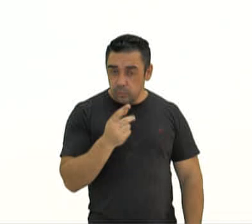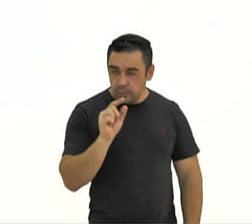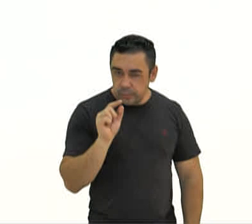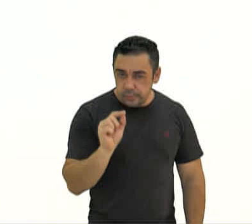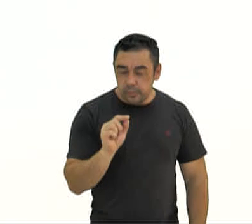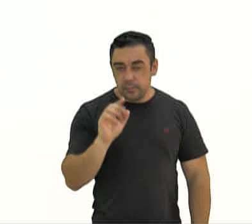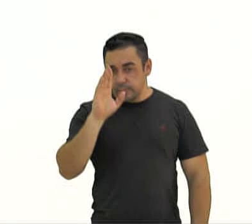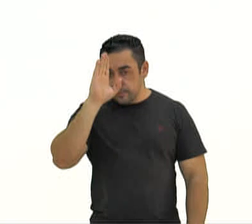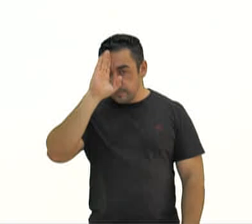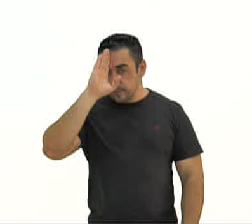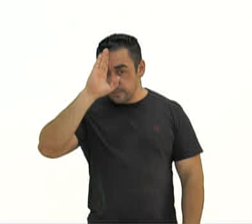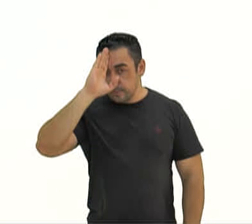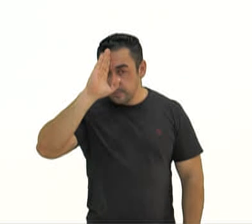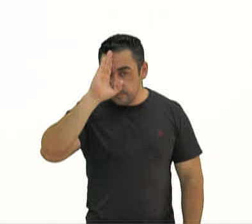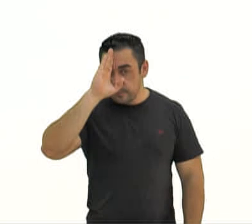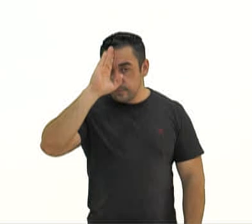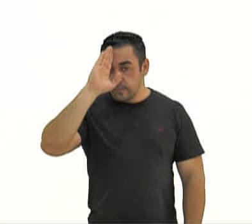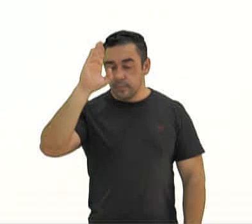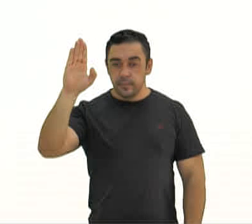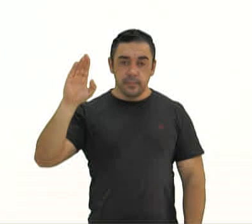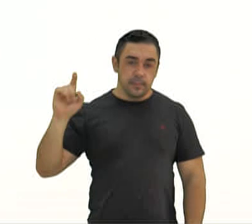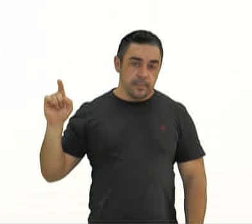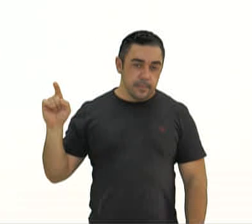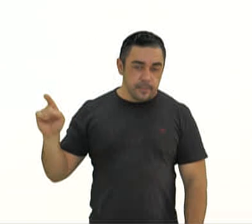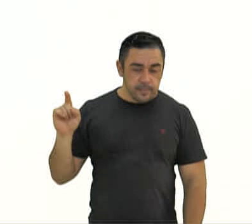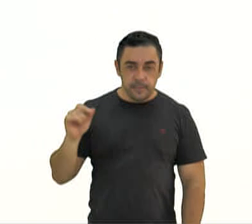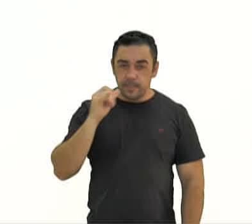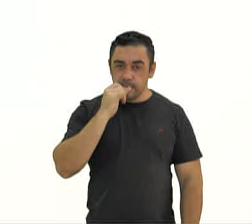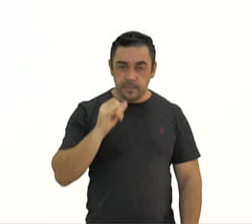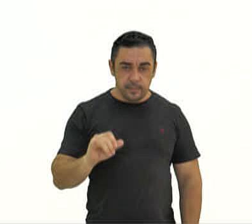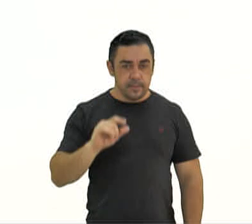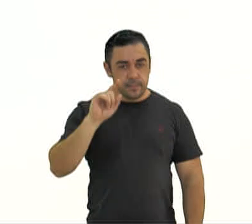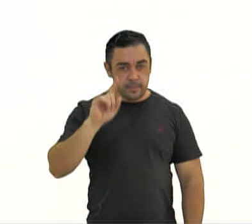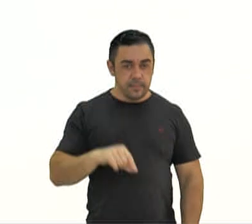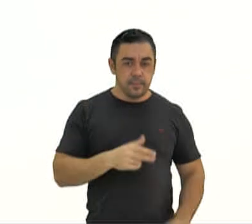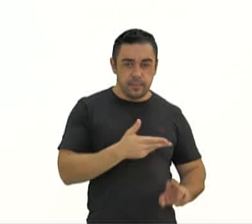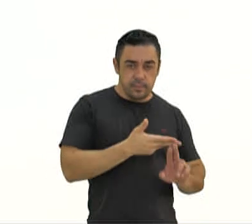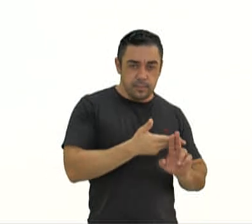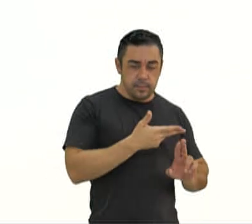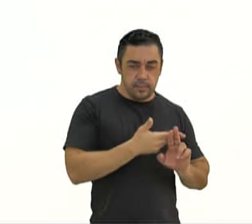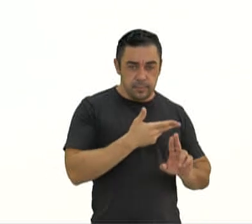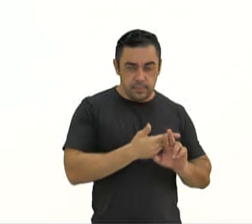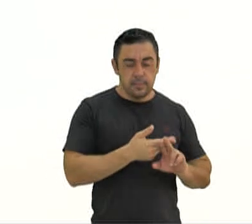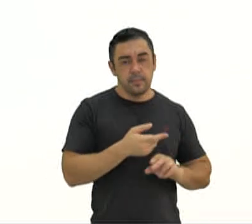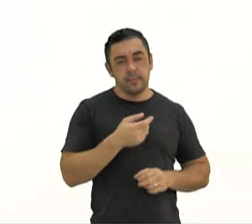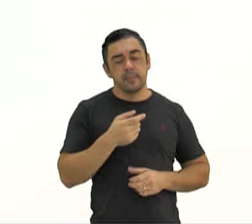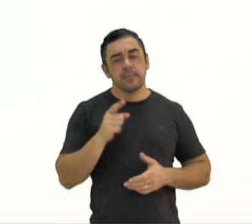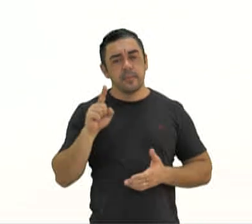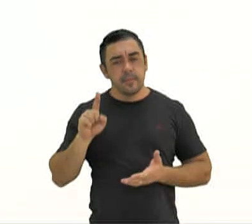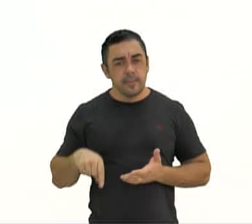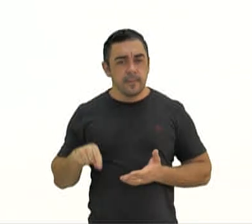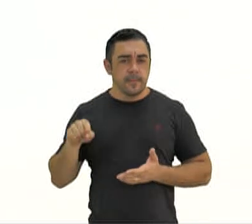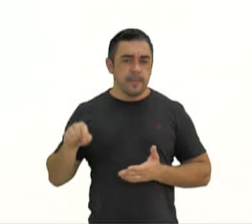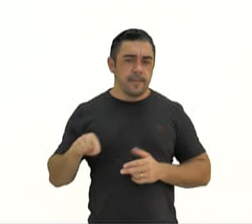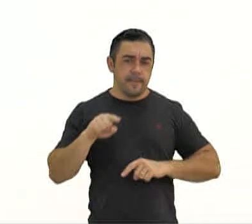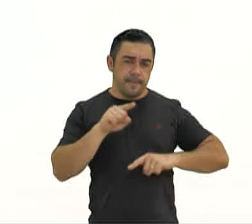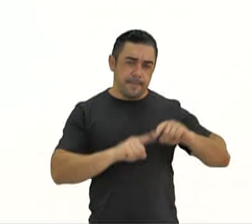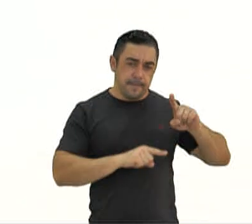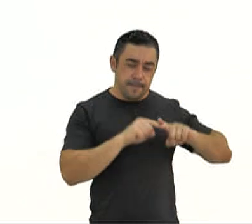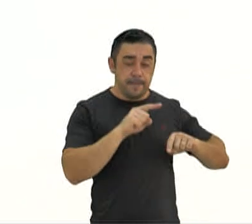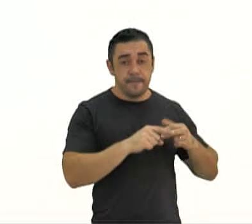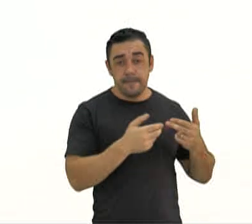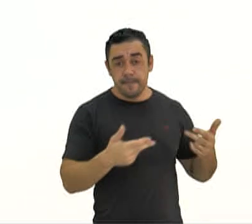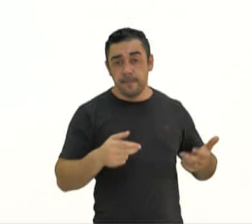principal fonte energética, no que diz respeito ao consumo e ao volume de utilização de produtos, não